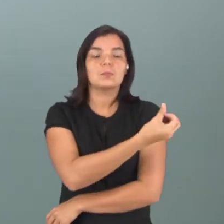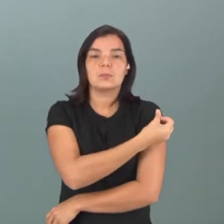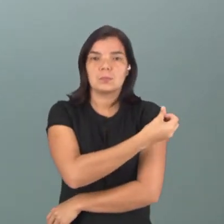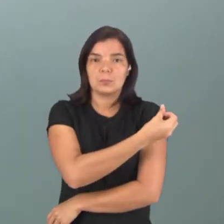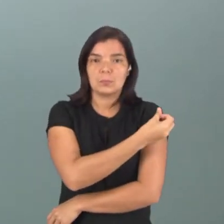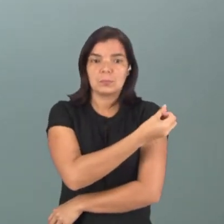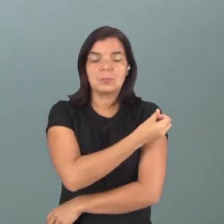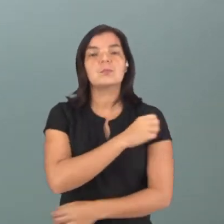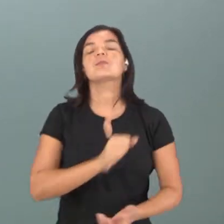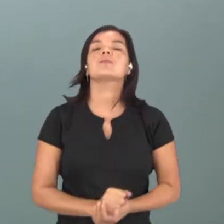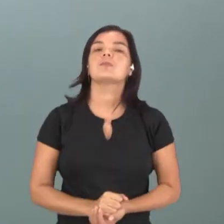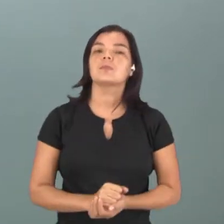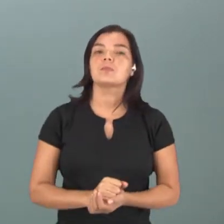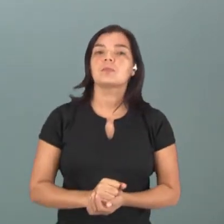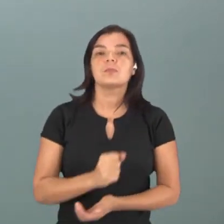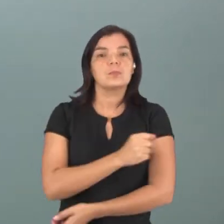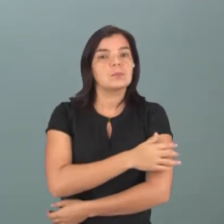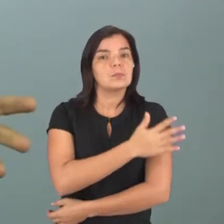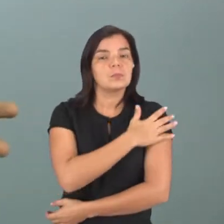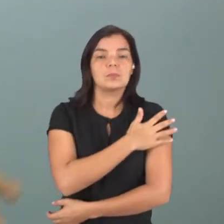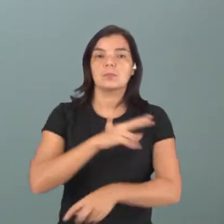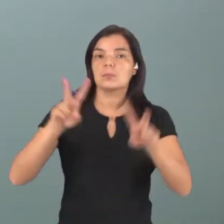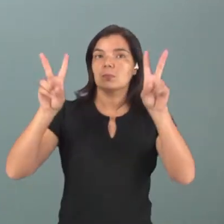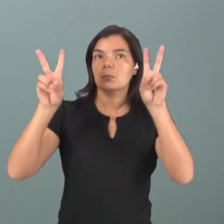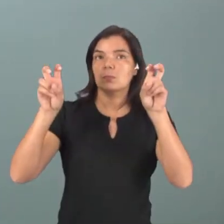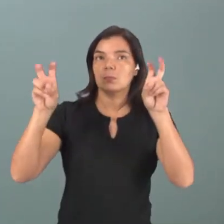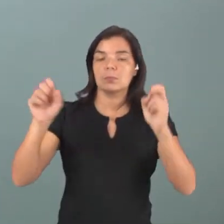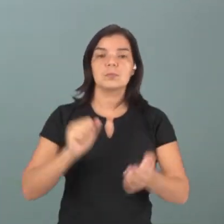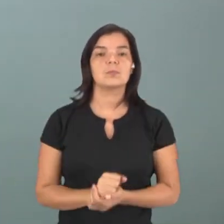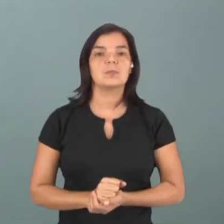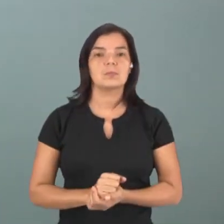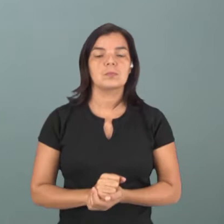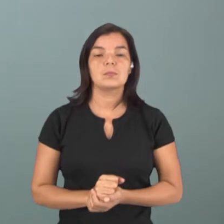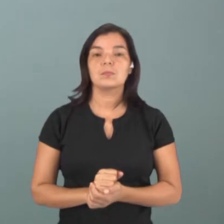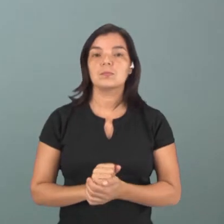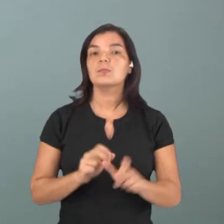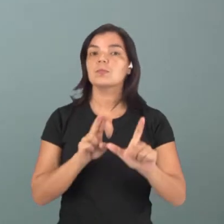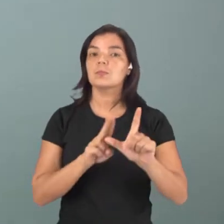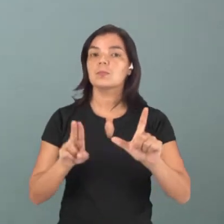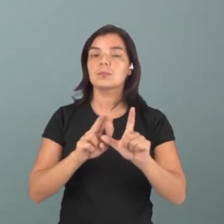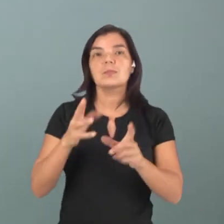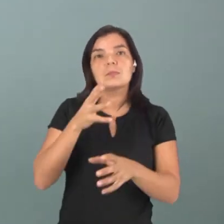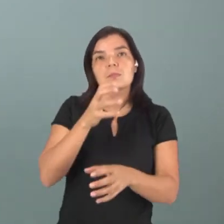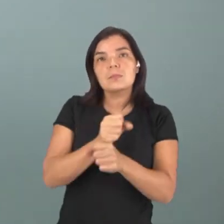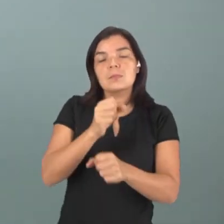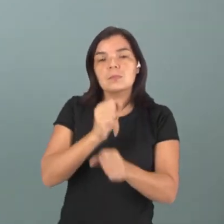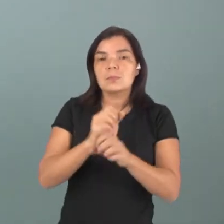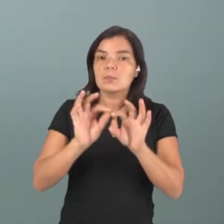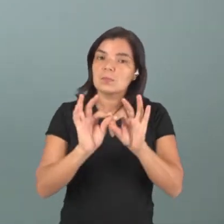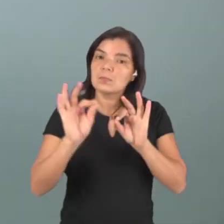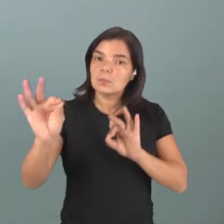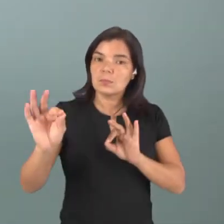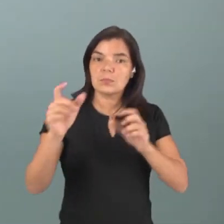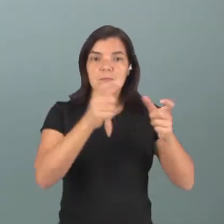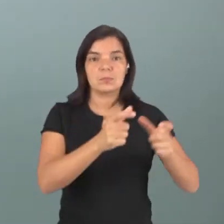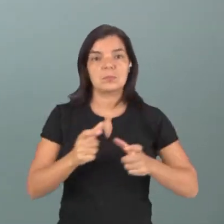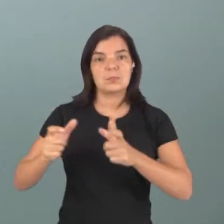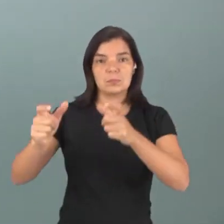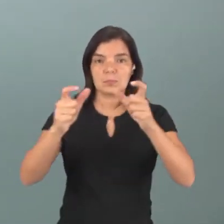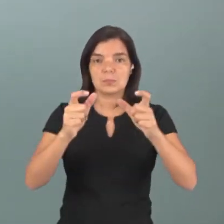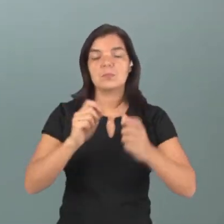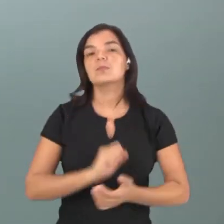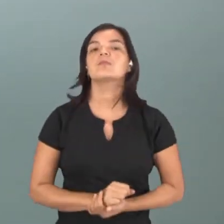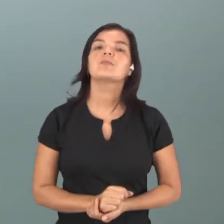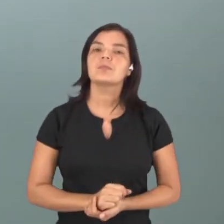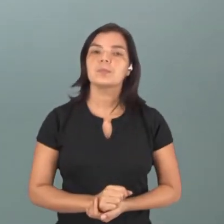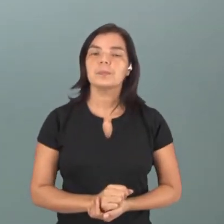do Ensino Fundamental. E o nosso tema é Escala Cálculos de Distância entre